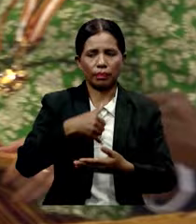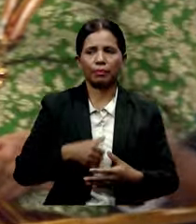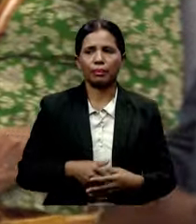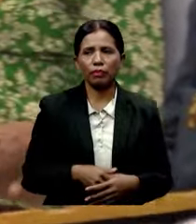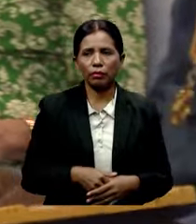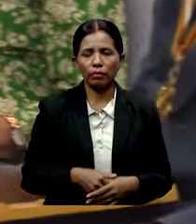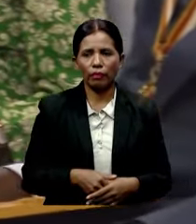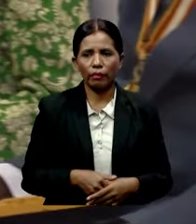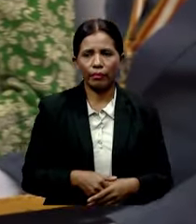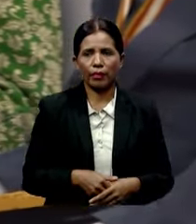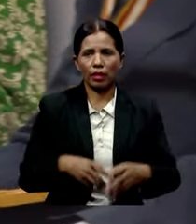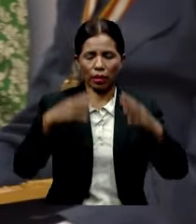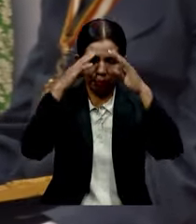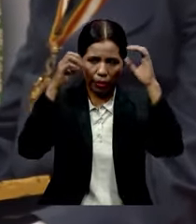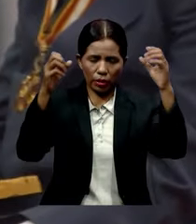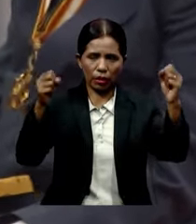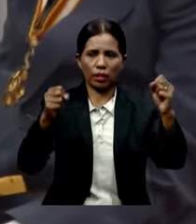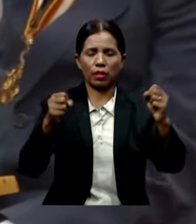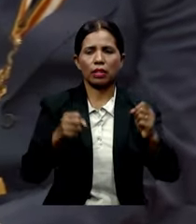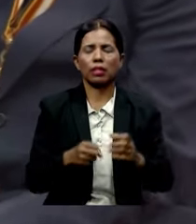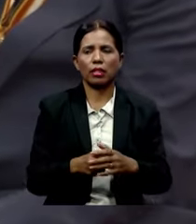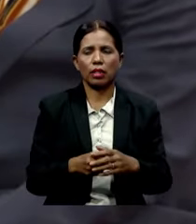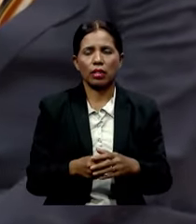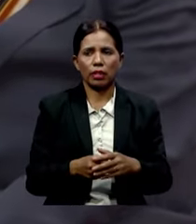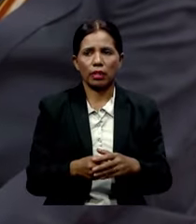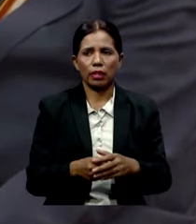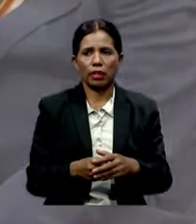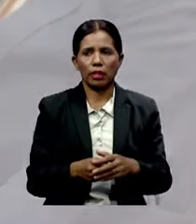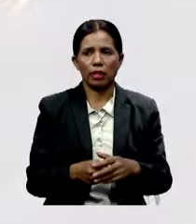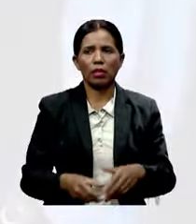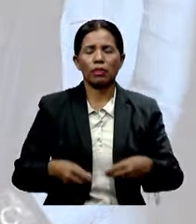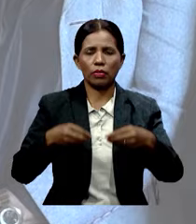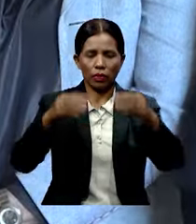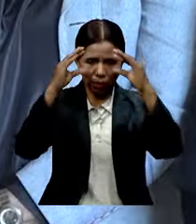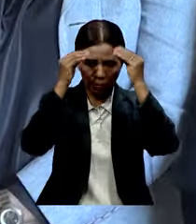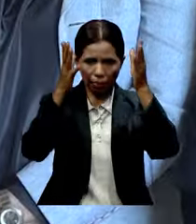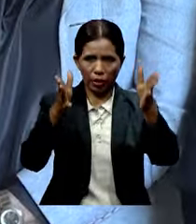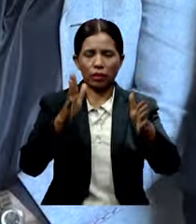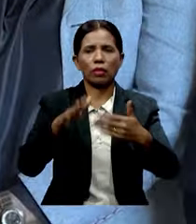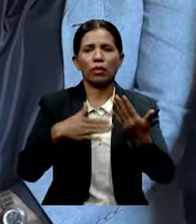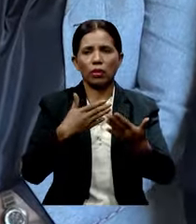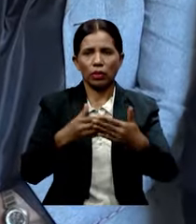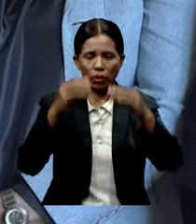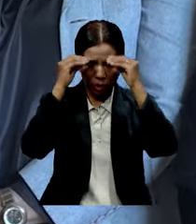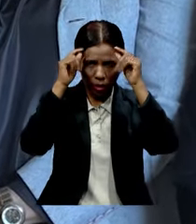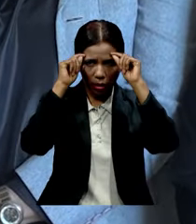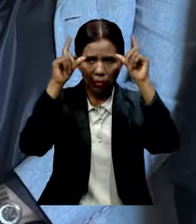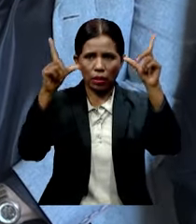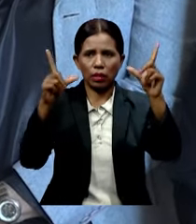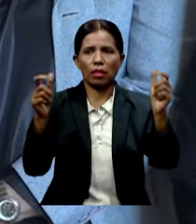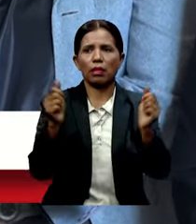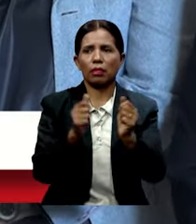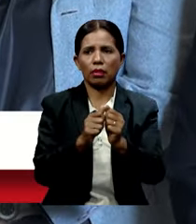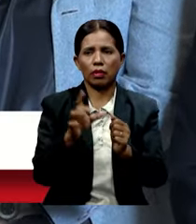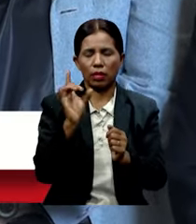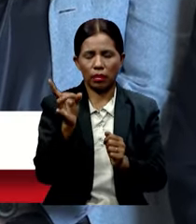Sua Excelência, Presidente da República, condecora professores Timor-Lestenian, nem